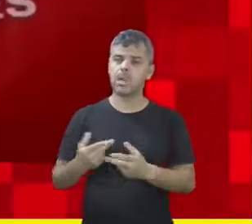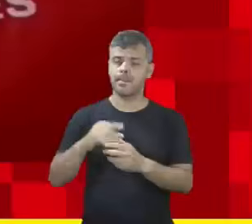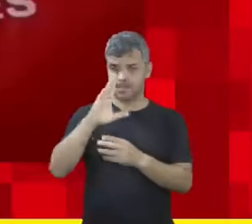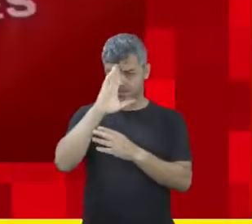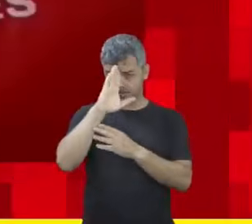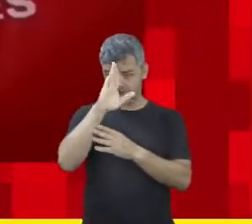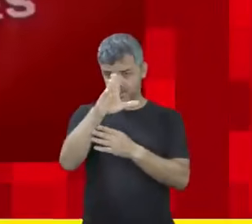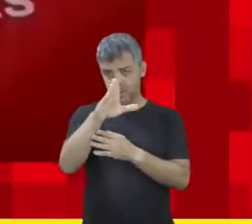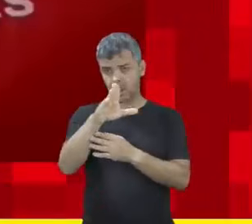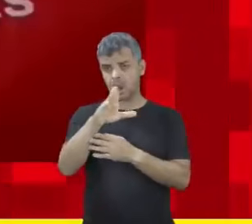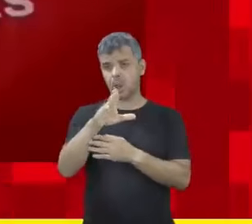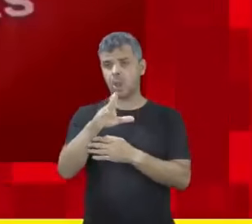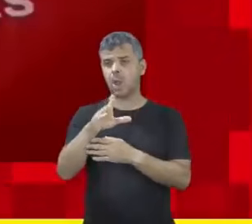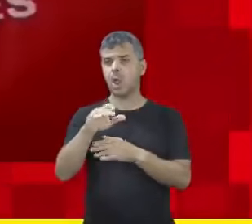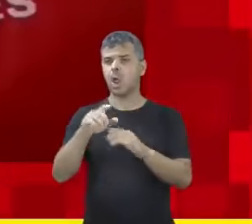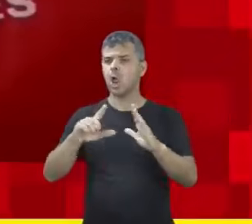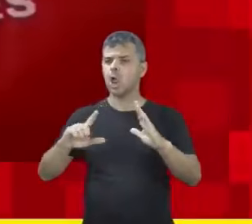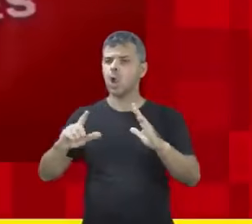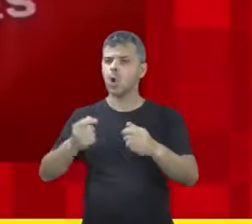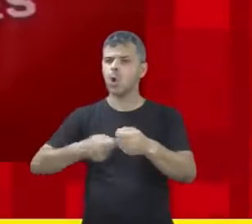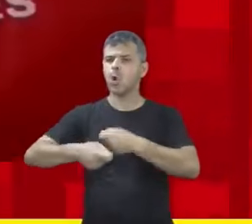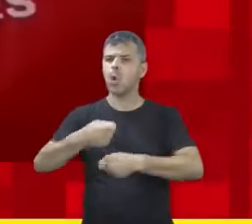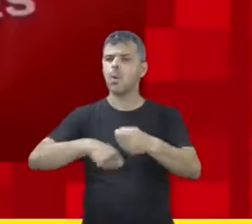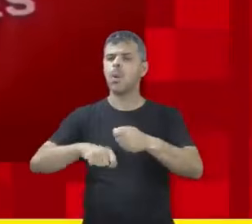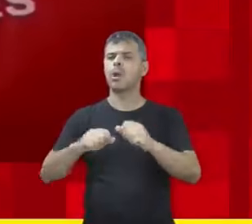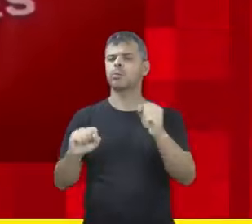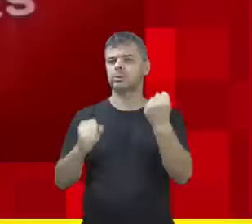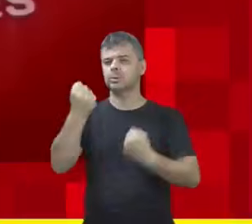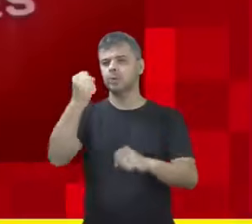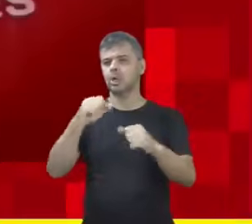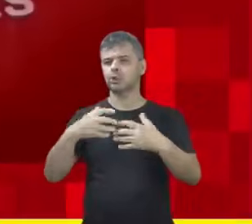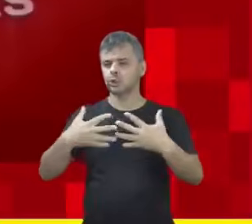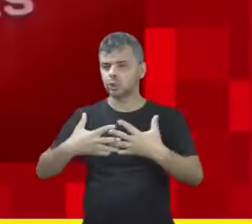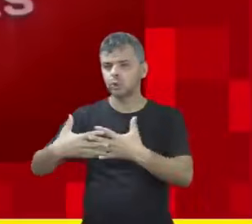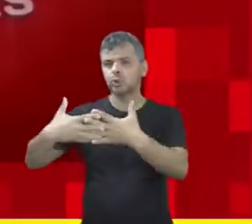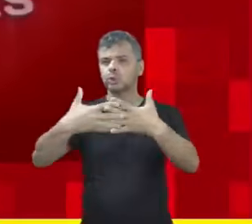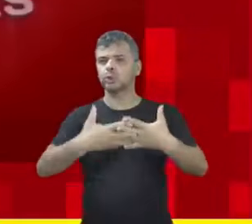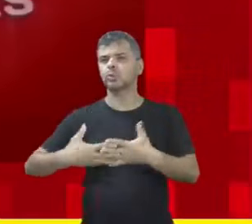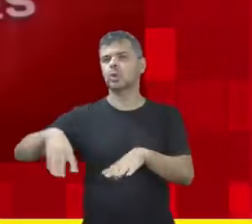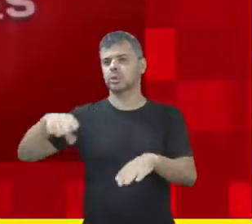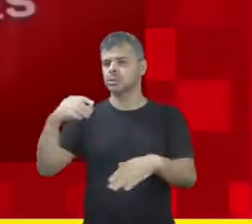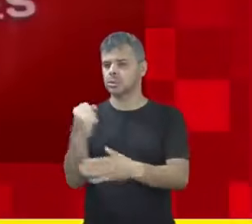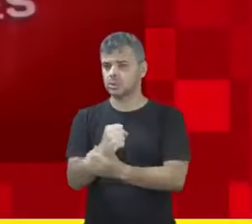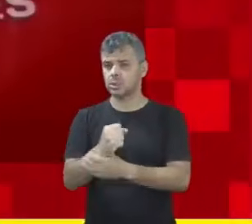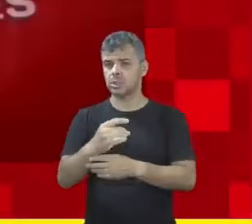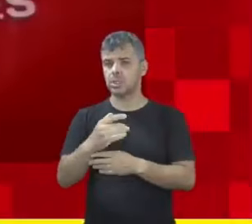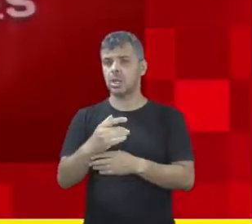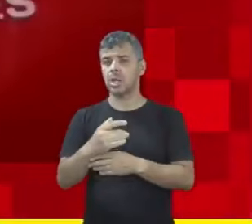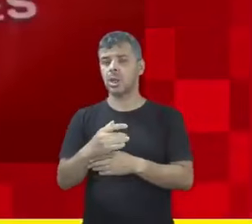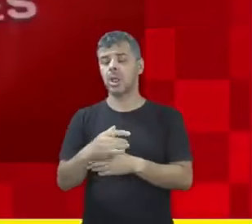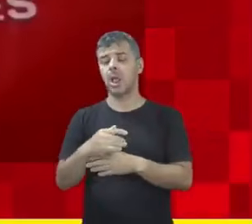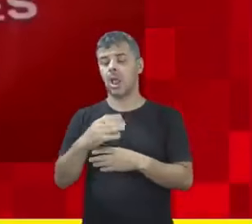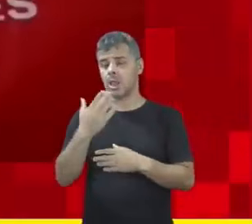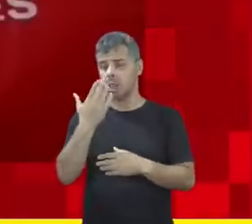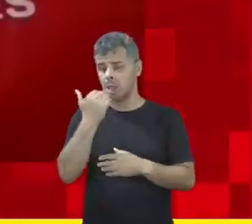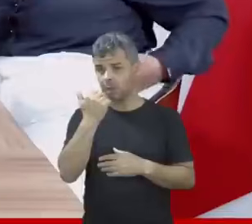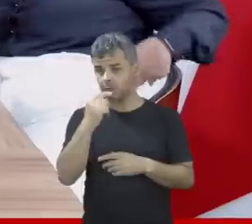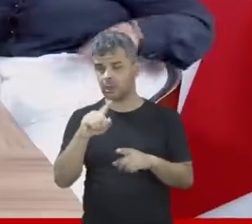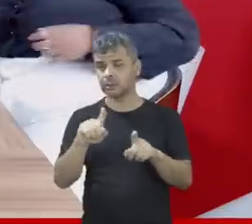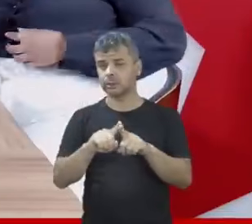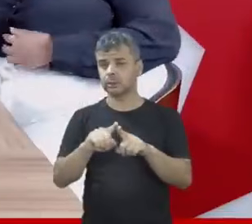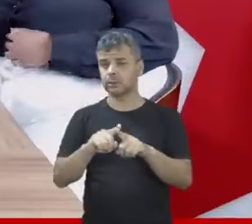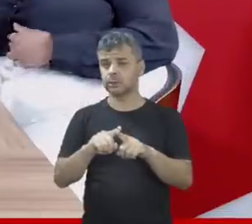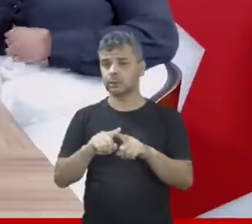aí no comércio, na indústria, na limpeza, na segurança, no transporte, da saúde e da alimentação.